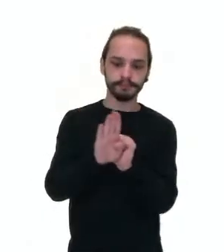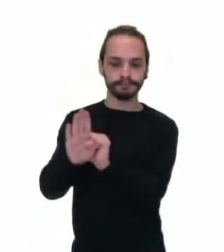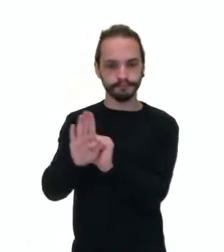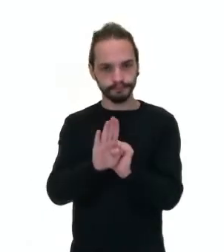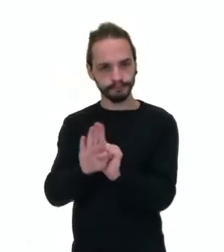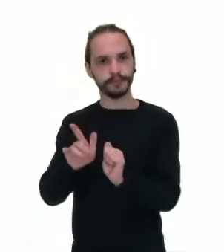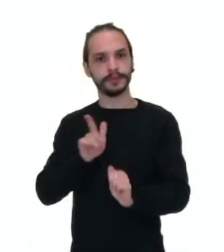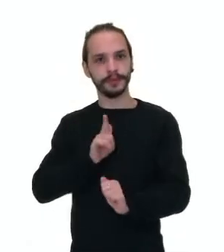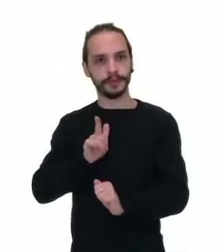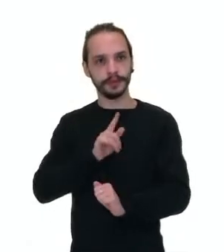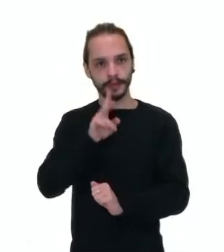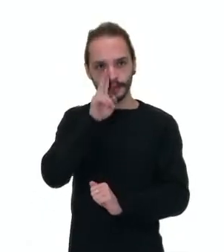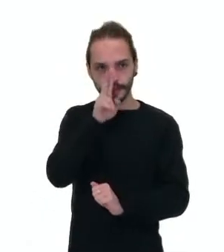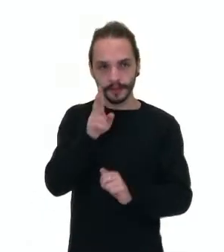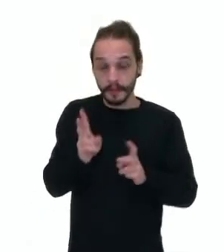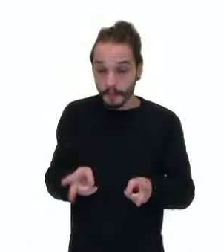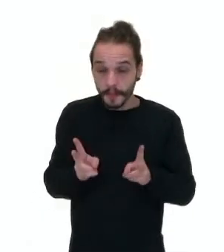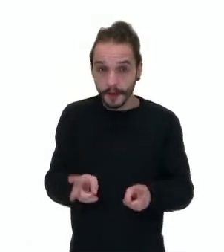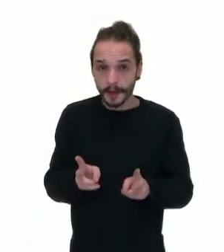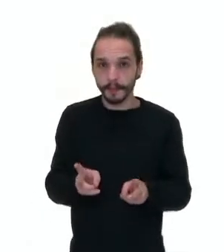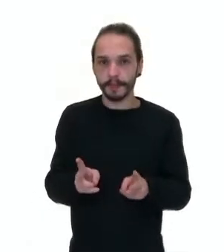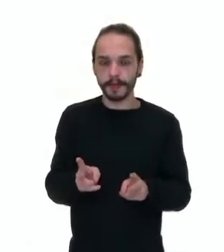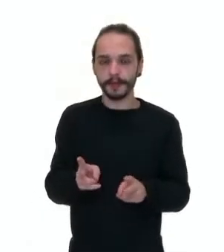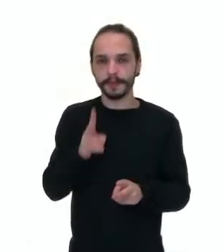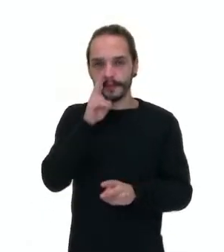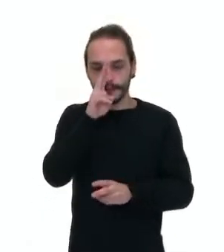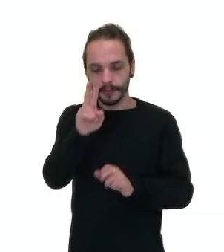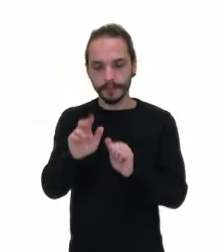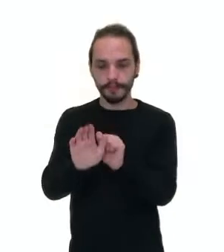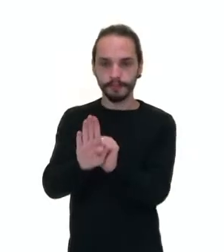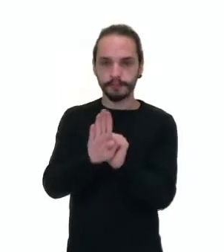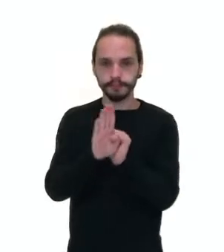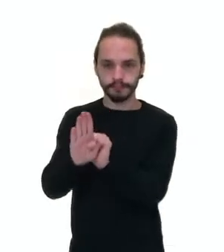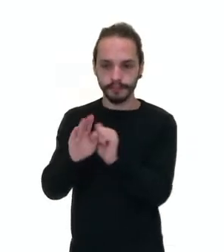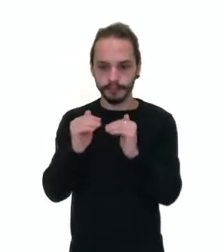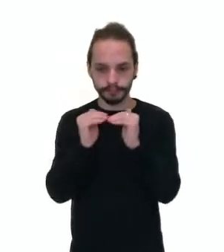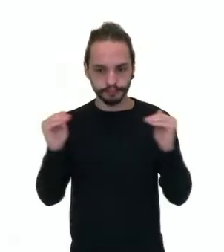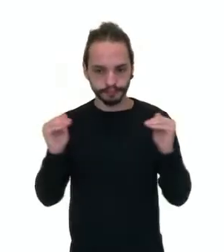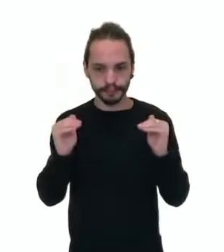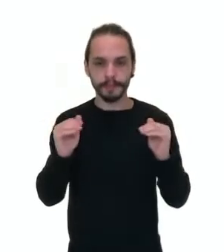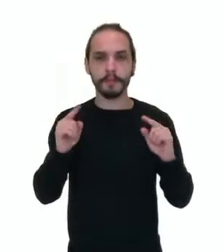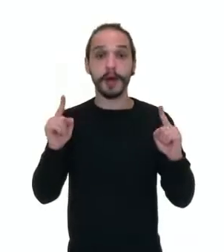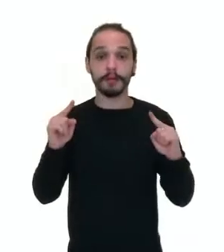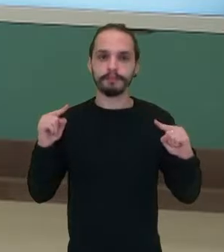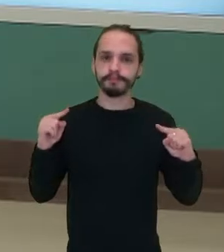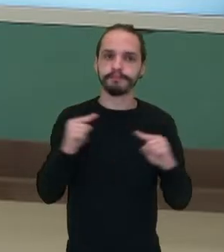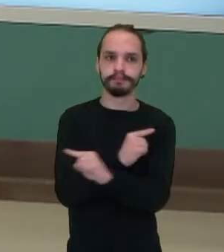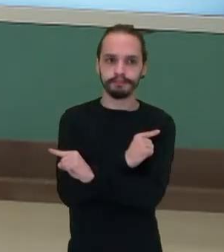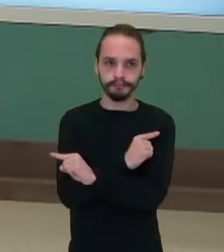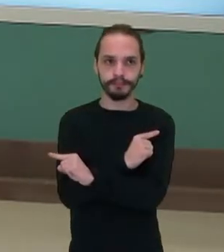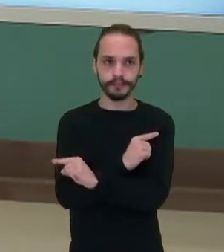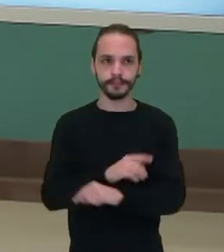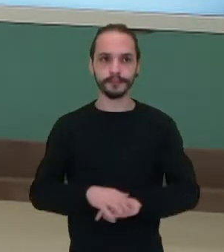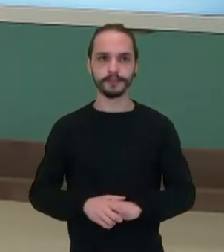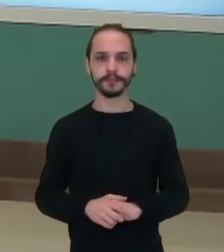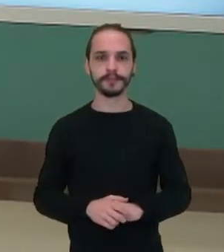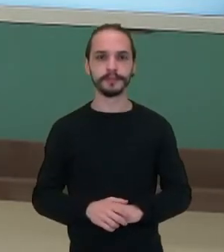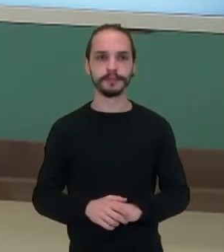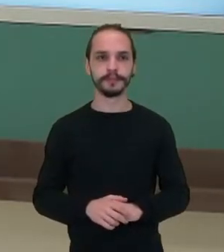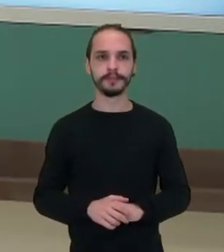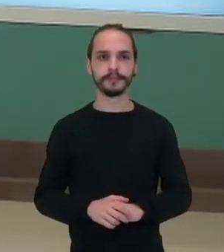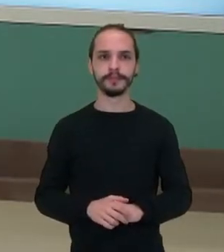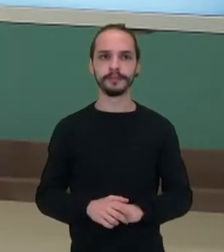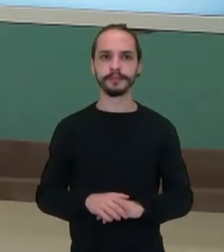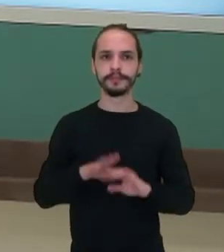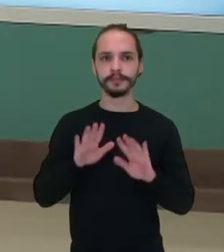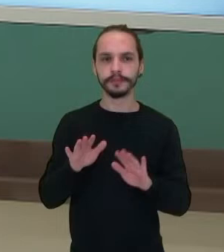Essas forças agem com a mesma intensidade, na mesma direção, porém em sentidos opostos. Então